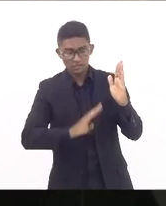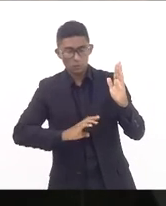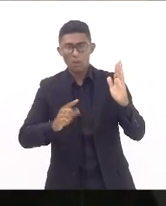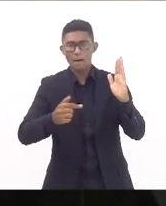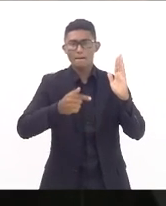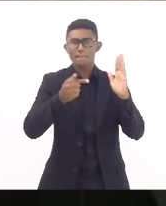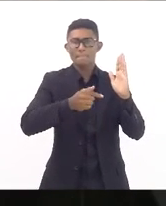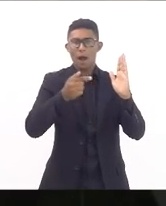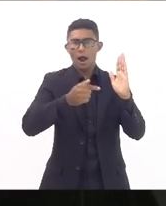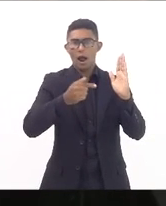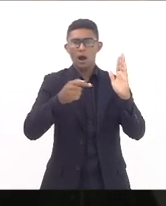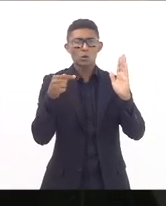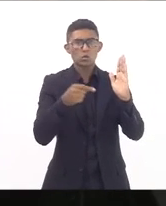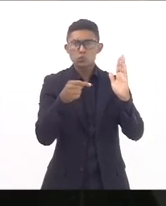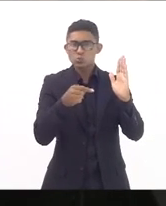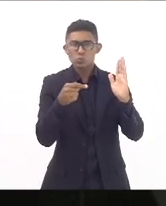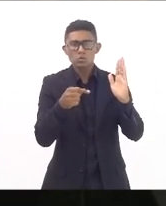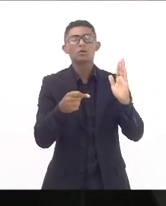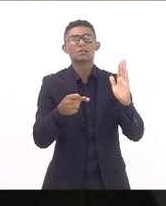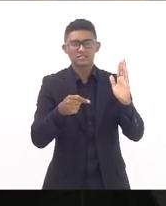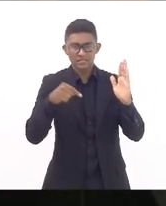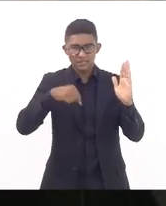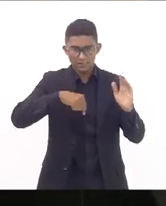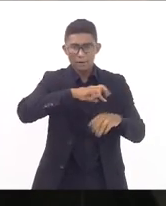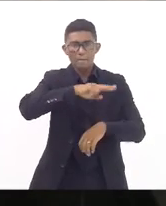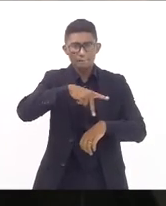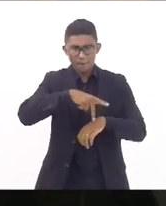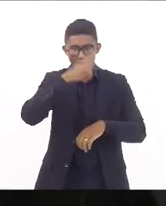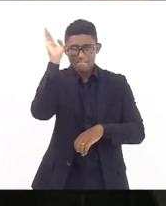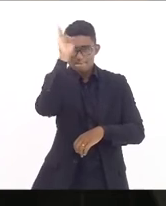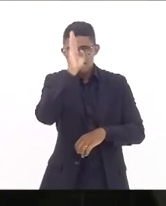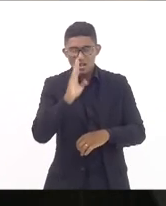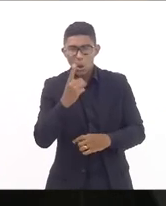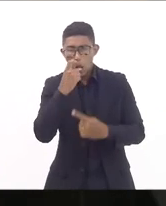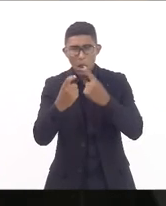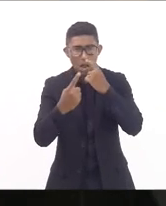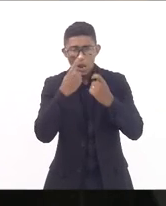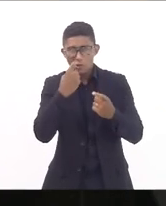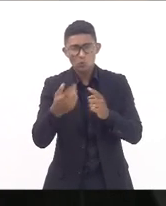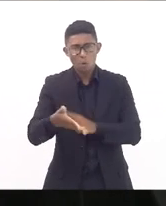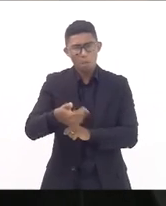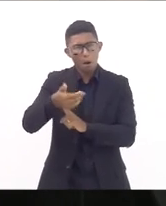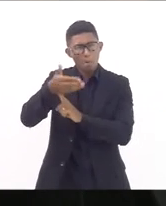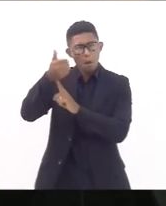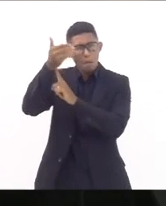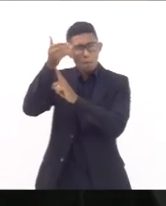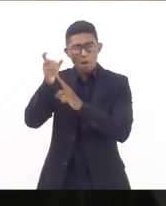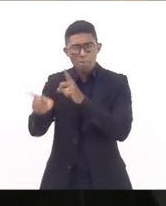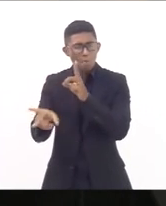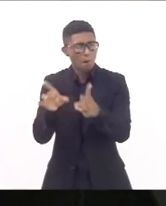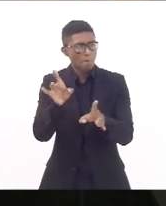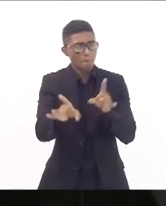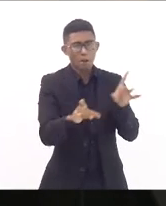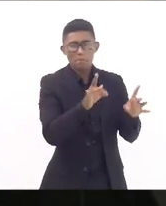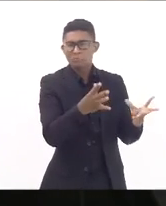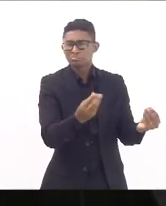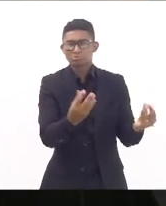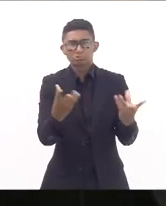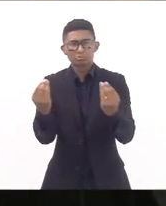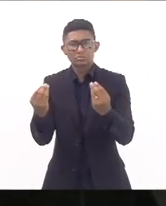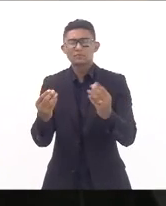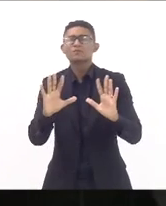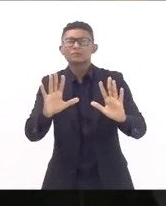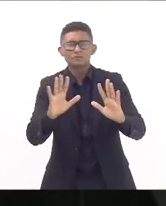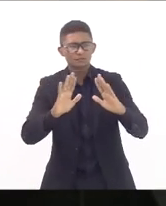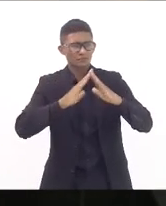Sétimo lugar, o maior país que produz lixo eletrônico. E hoje pouco se vê falando nas salas de aulas, em